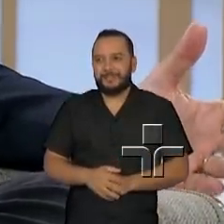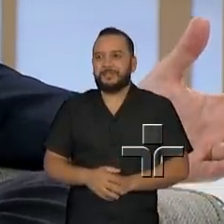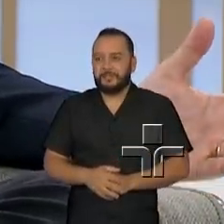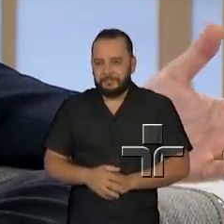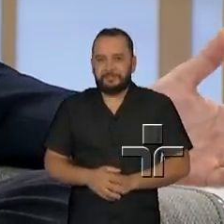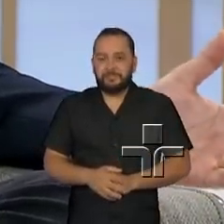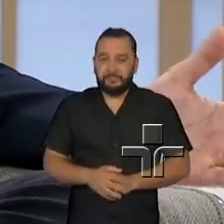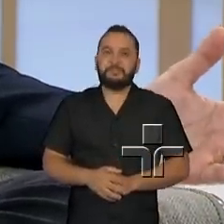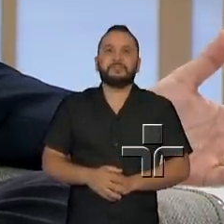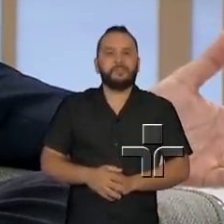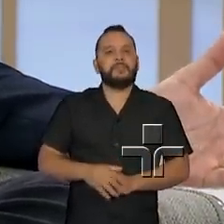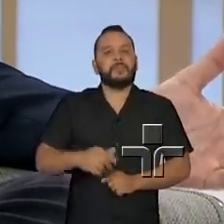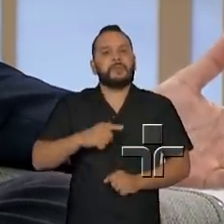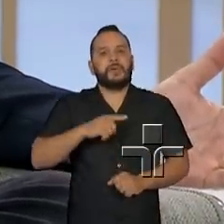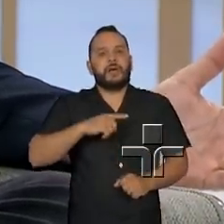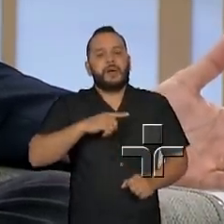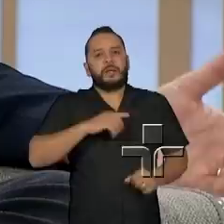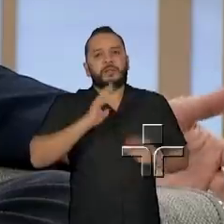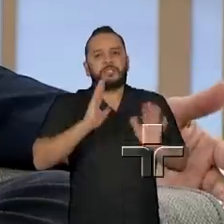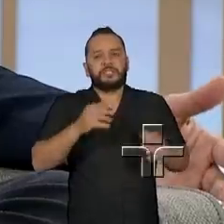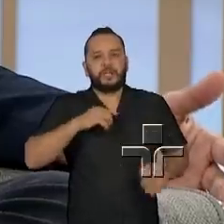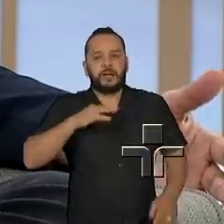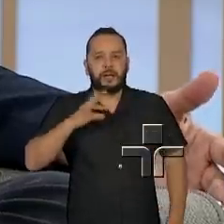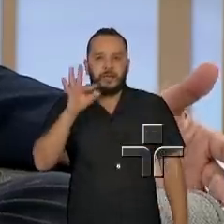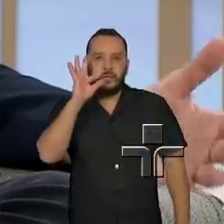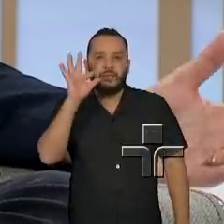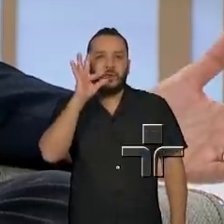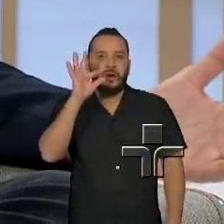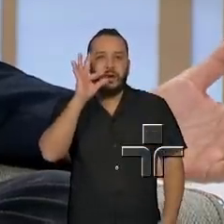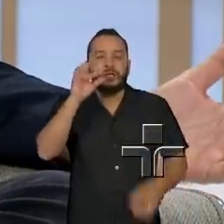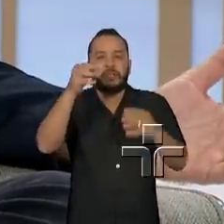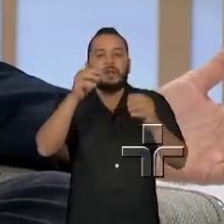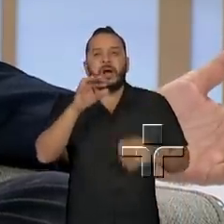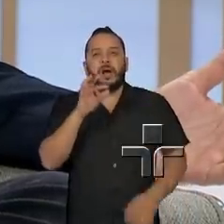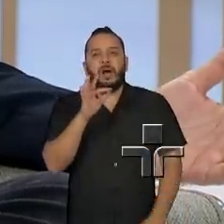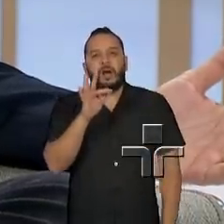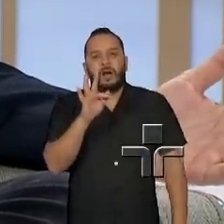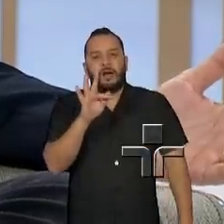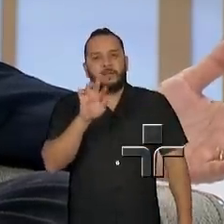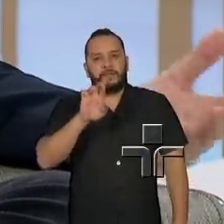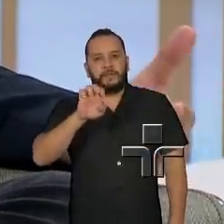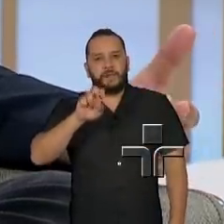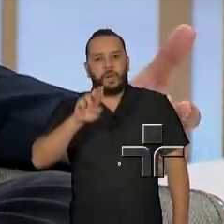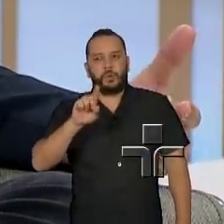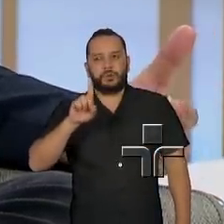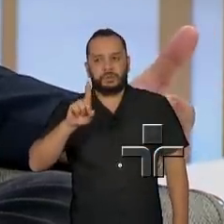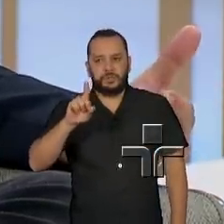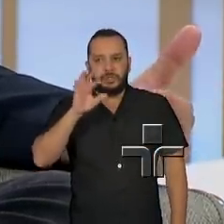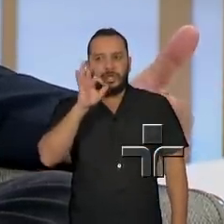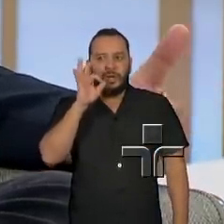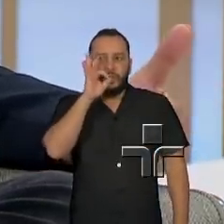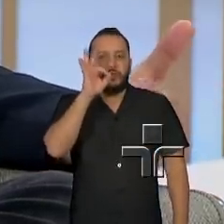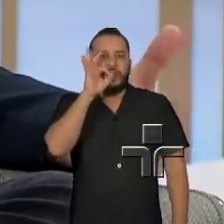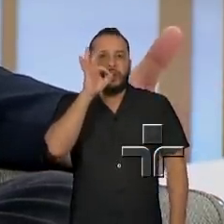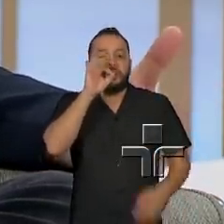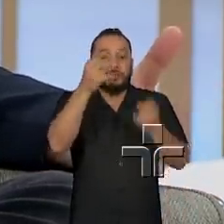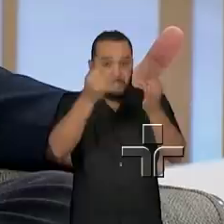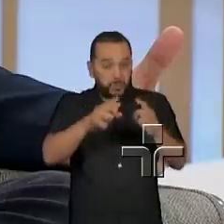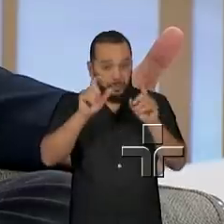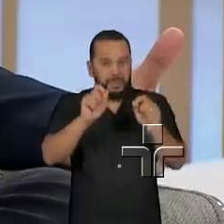de a via régia do processo inconsciente, né? Então, se a gente pensar em termos de século XXI, a gente pode dizer que os sonhos